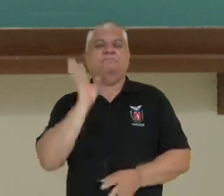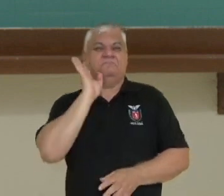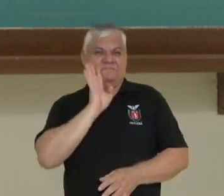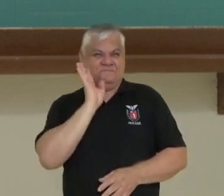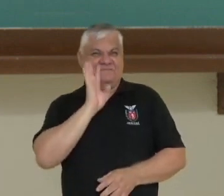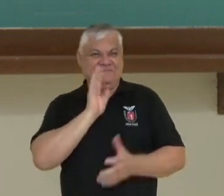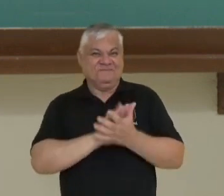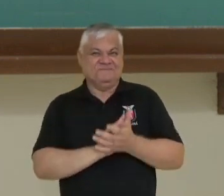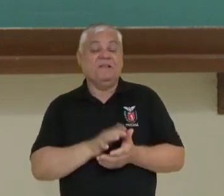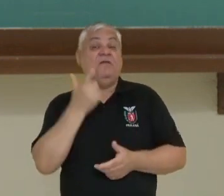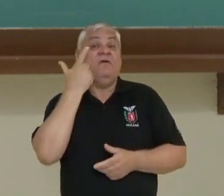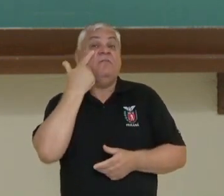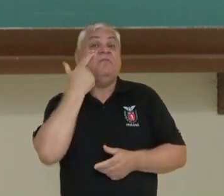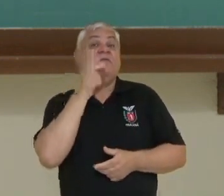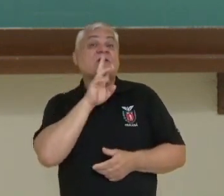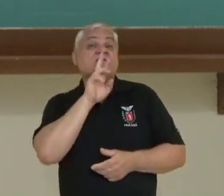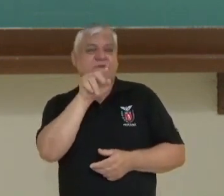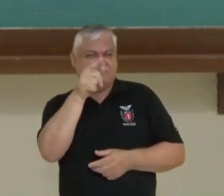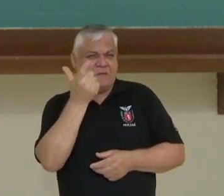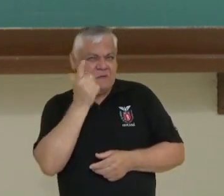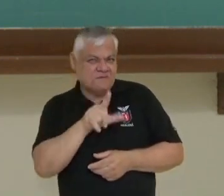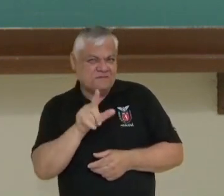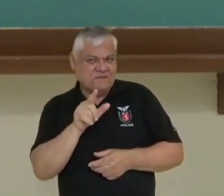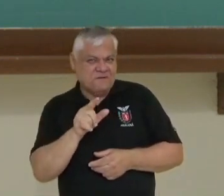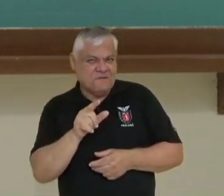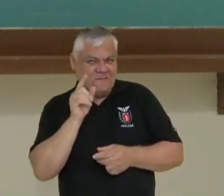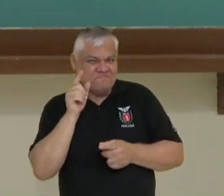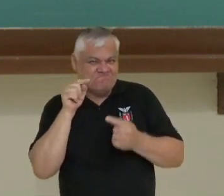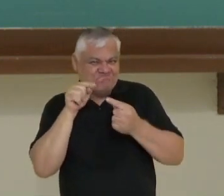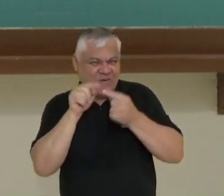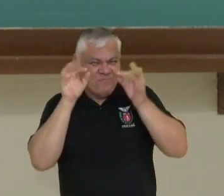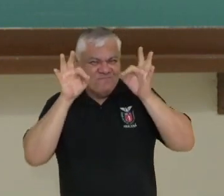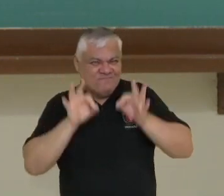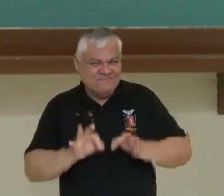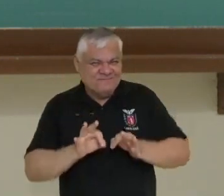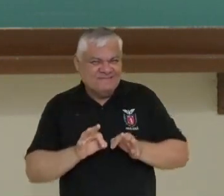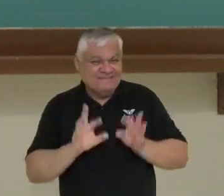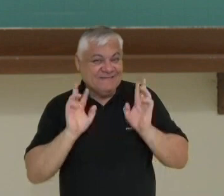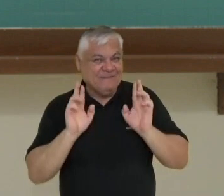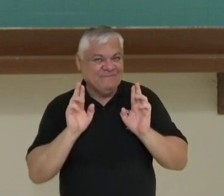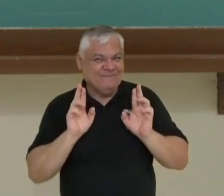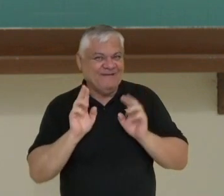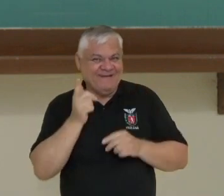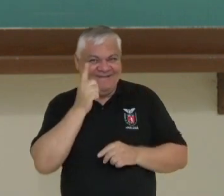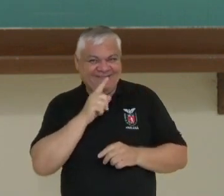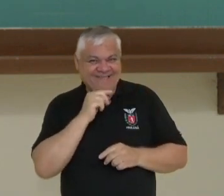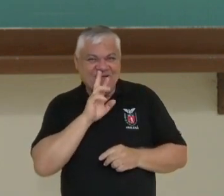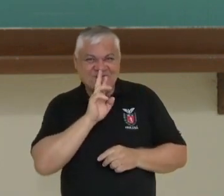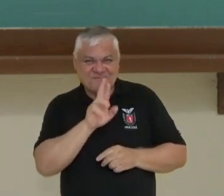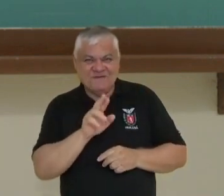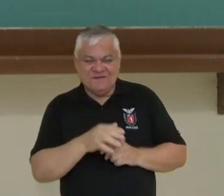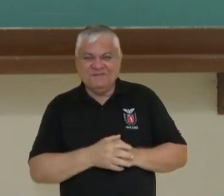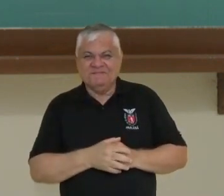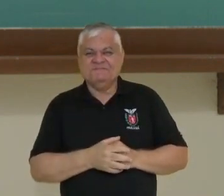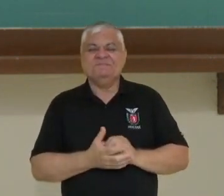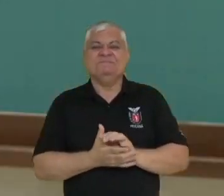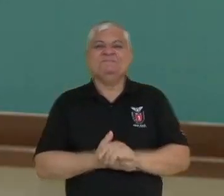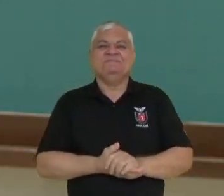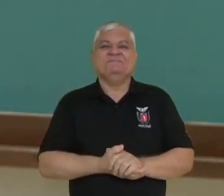Bacana! Vamos conferir então se você acertou aí, se você conseguiu reescrever certinho, de acordo com o que o professor